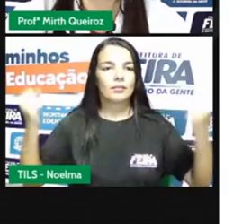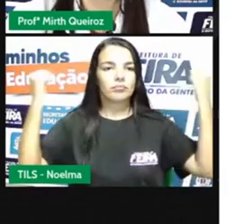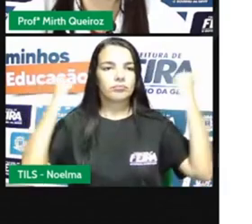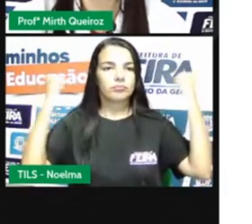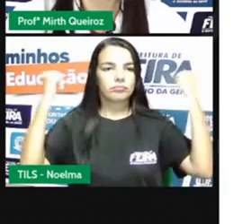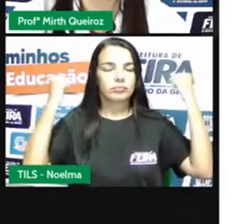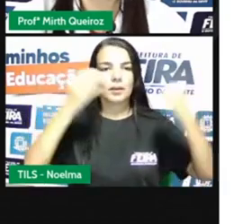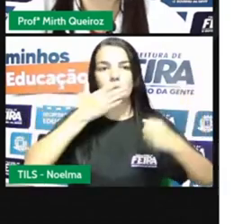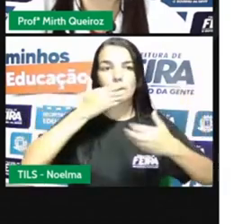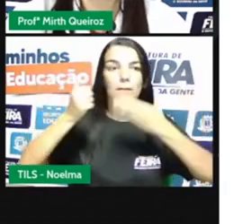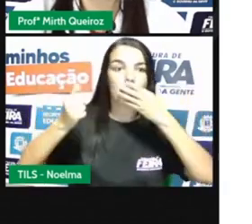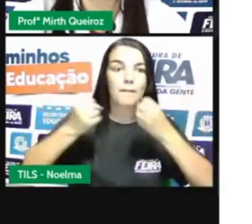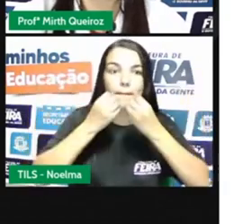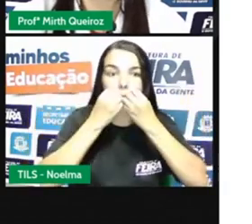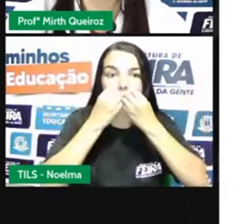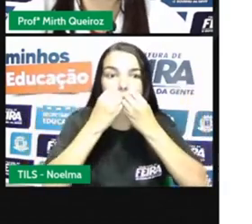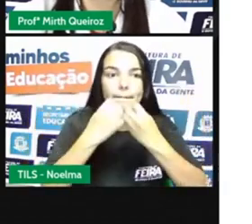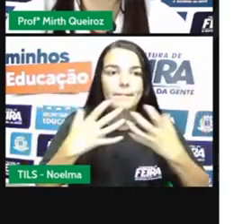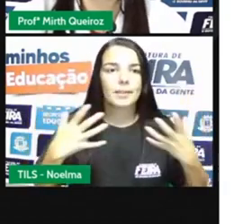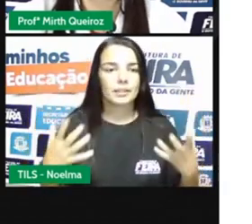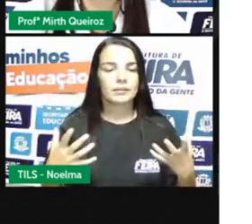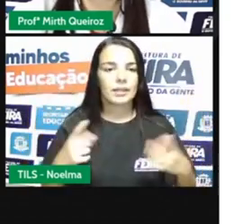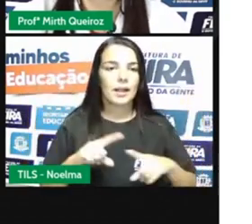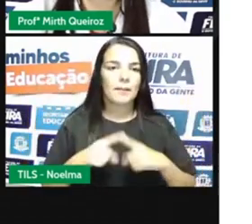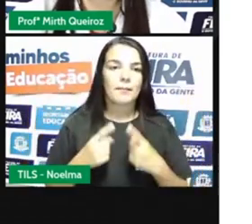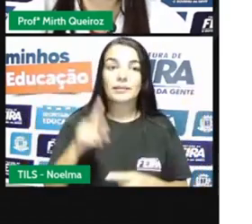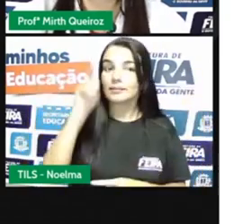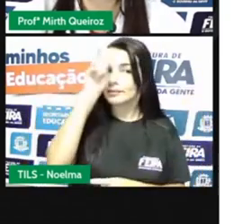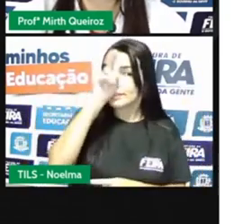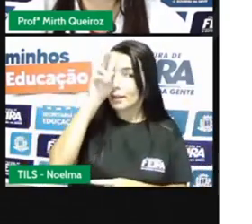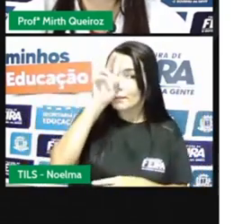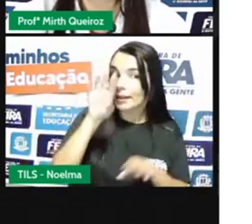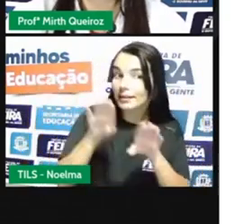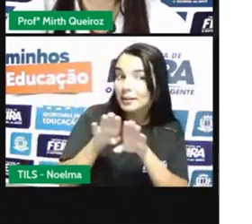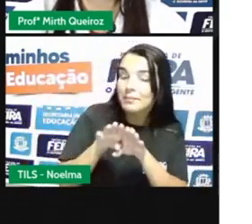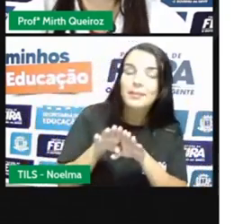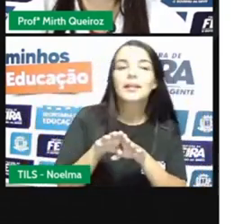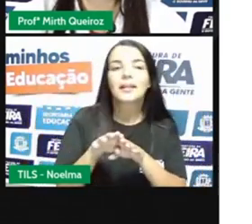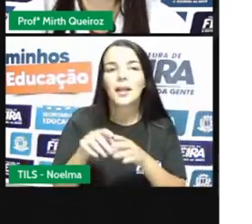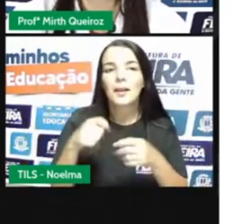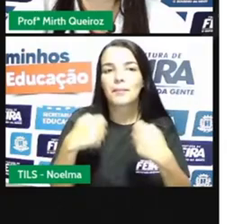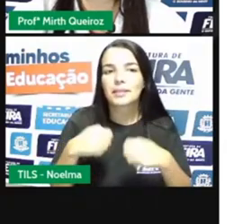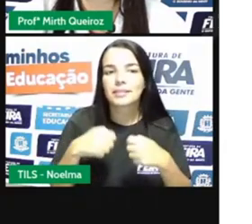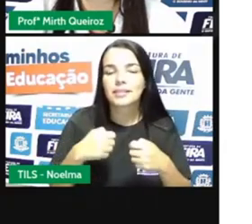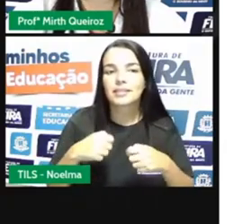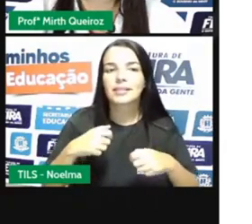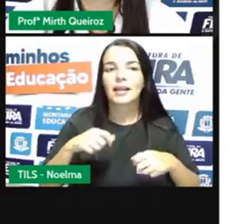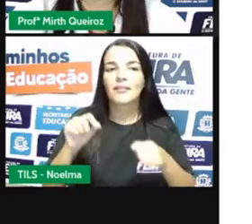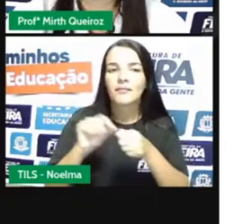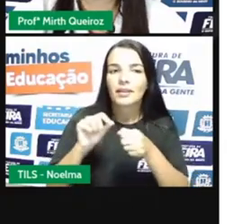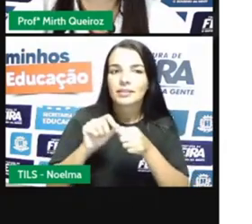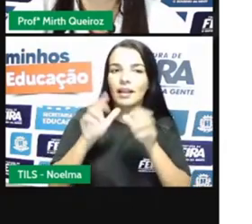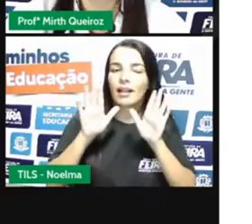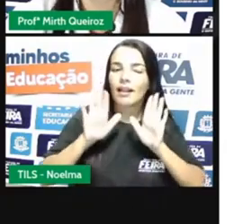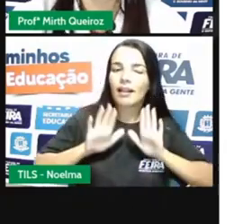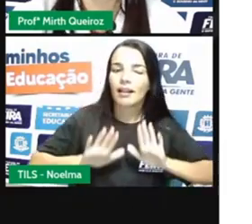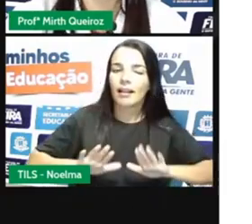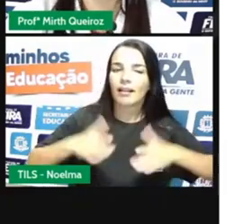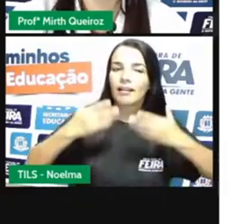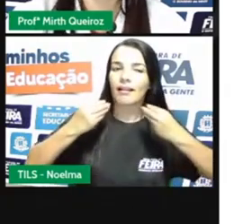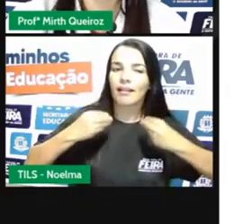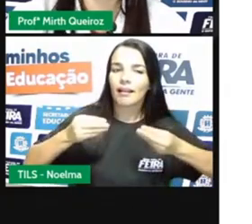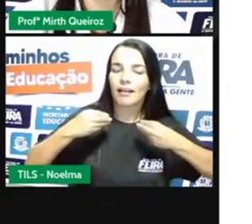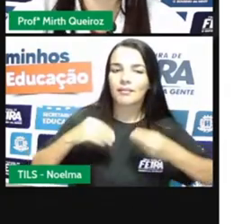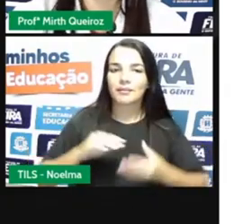entre outros benefícios. No entanto, vale lembrar que a atividade deve ser feita de forma leve.